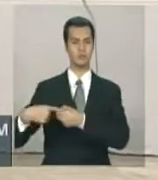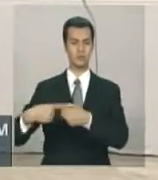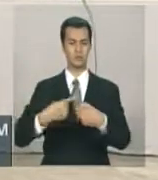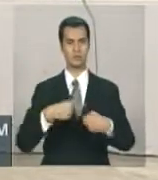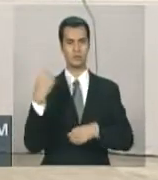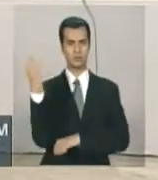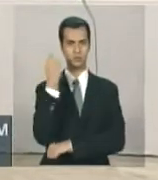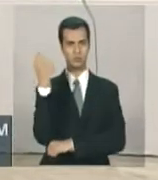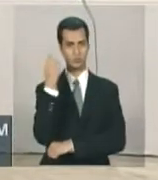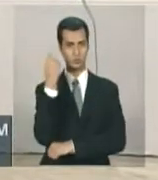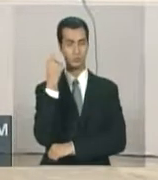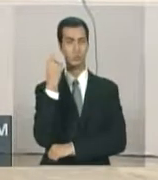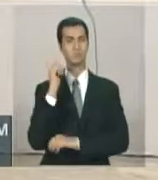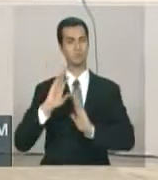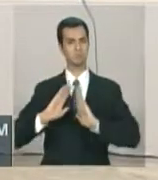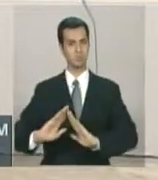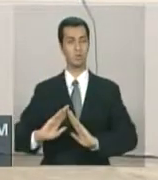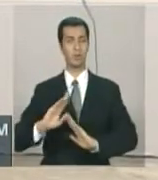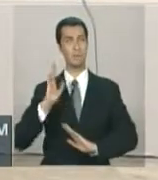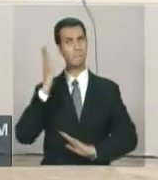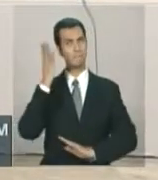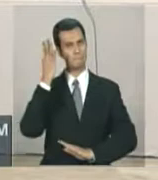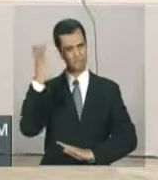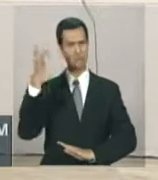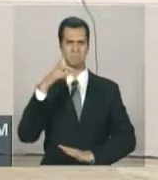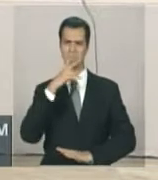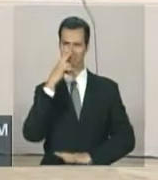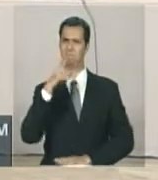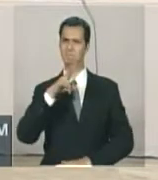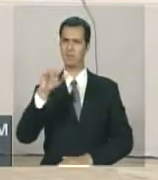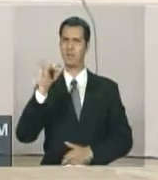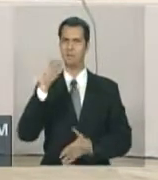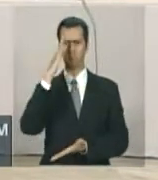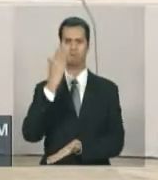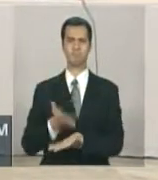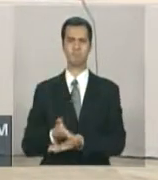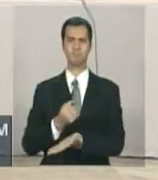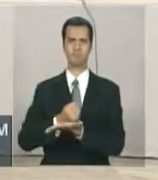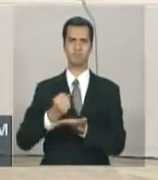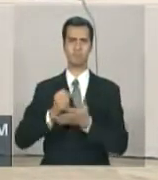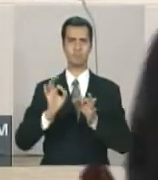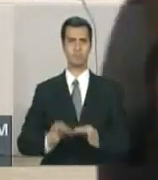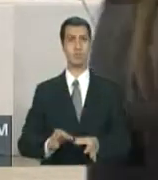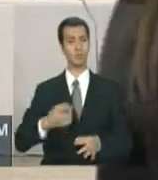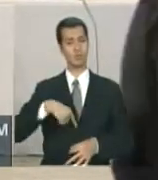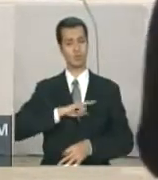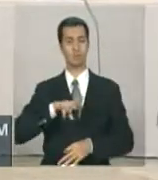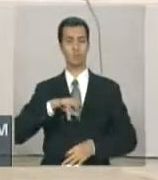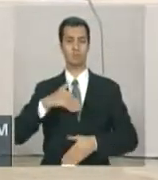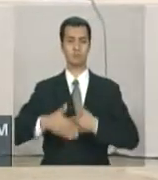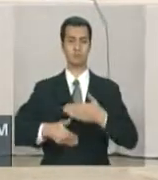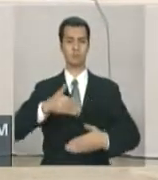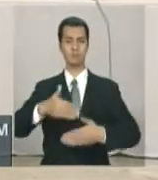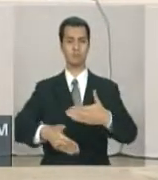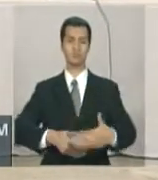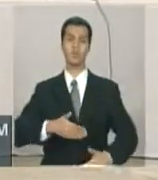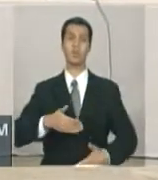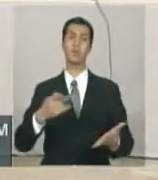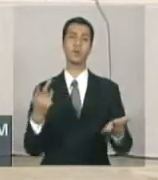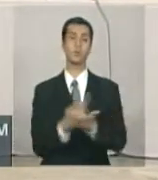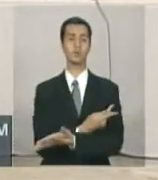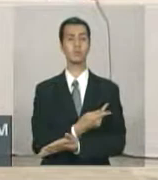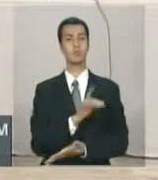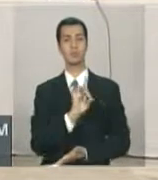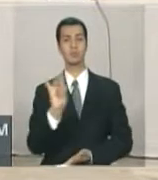deva sair um reconhecimento de muitos deles. E vamos evoluindo à medida que os pleitos forem chegando